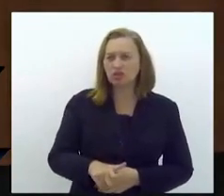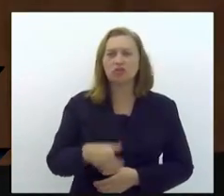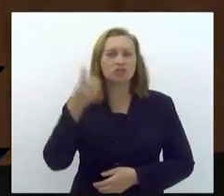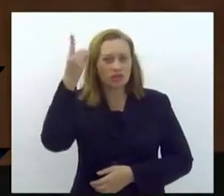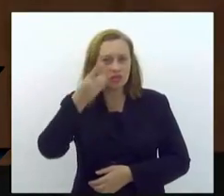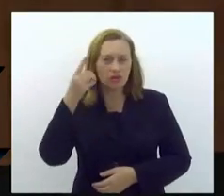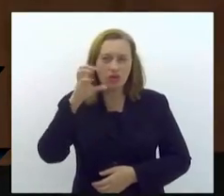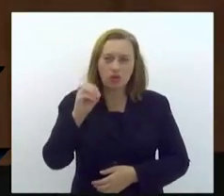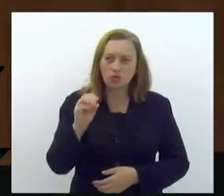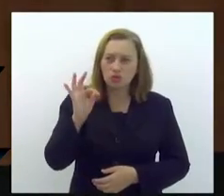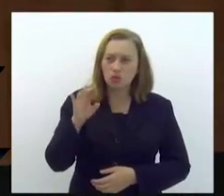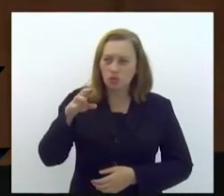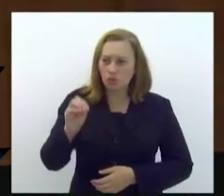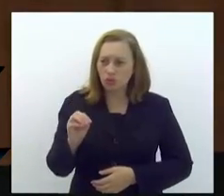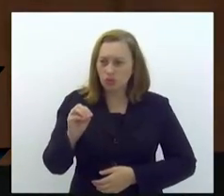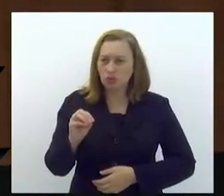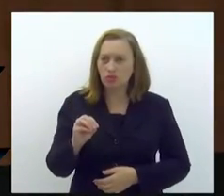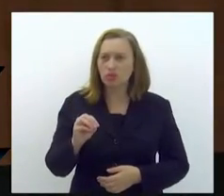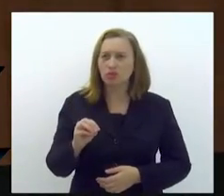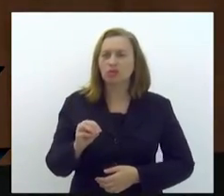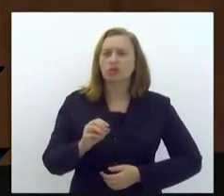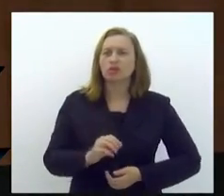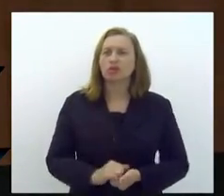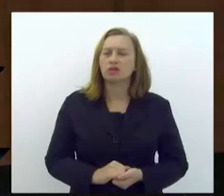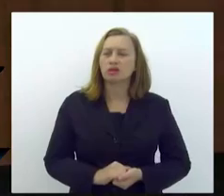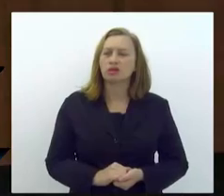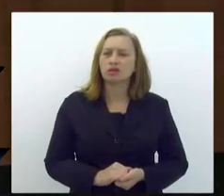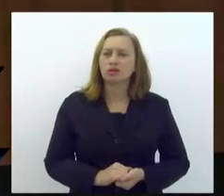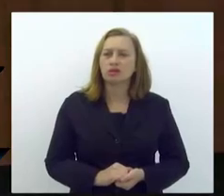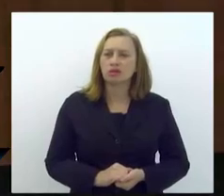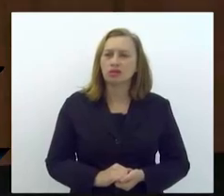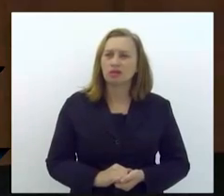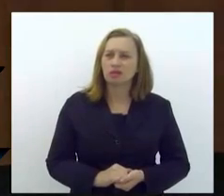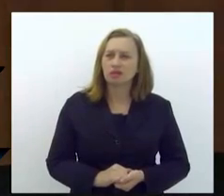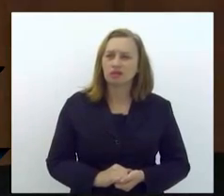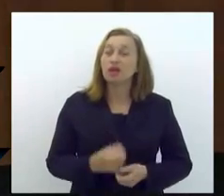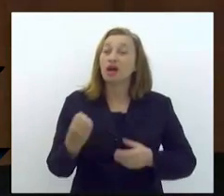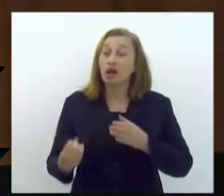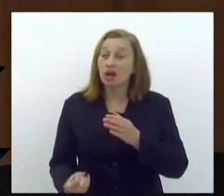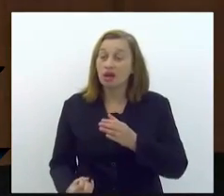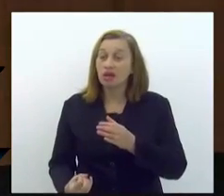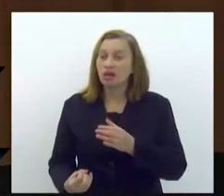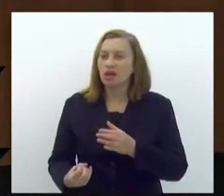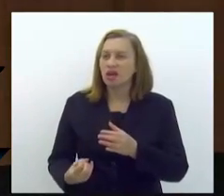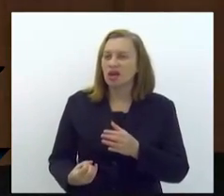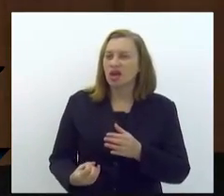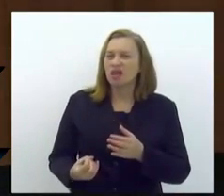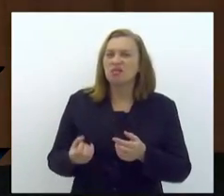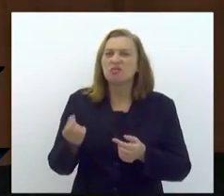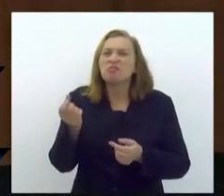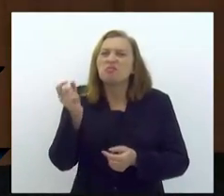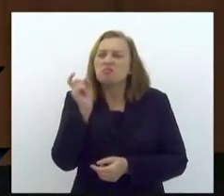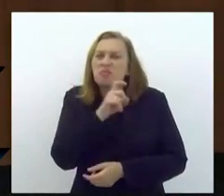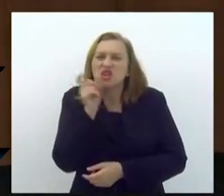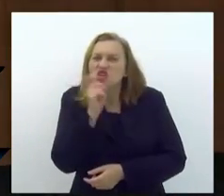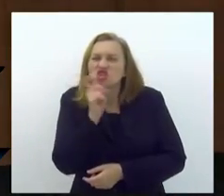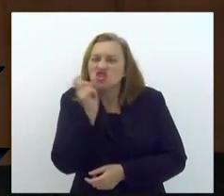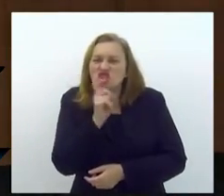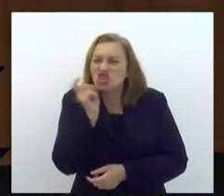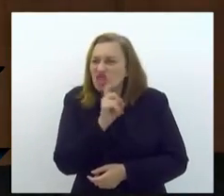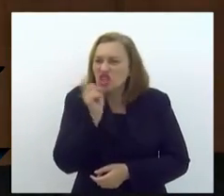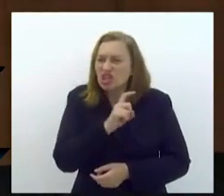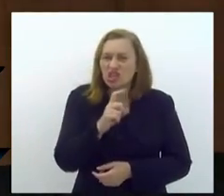pai se o senhor me permite concluir a minha fala que a produção de mentiras que tem o intuito